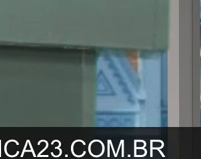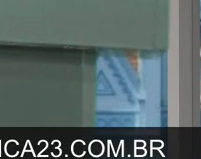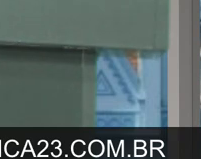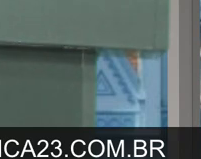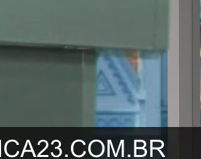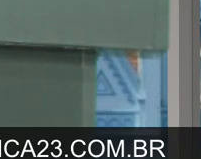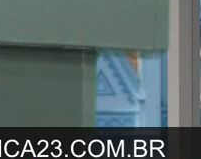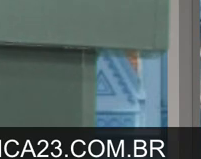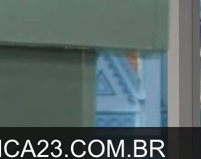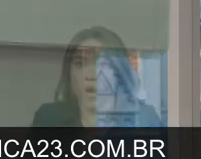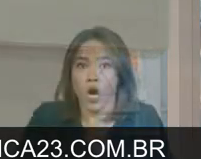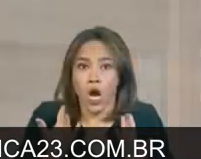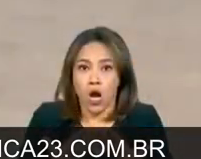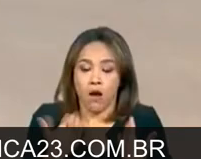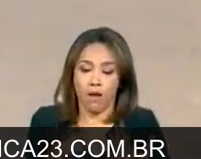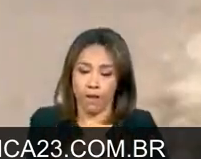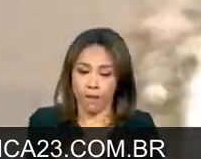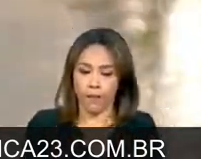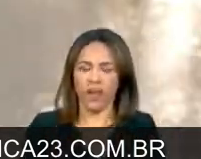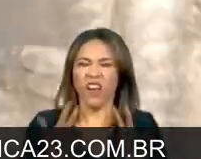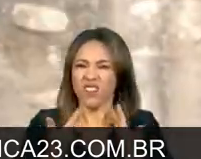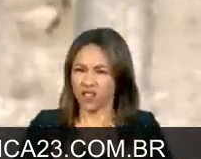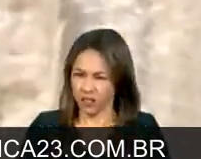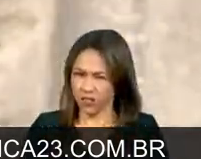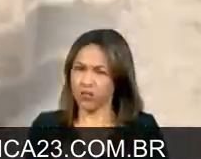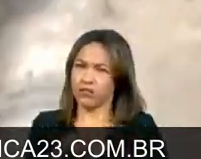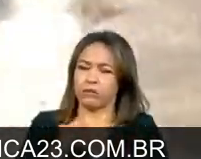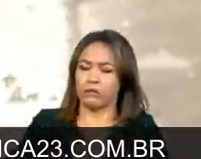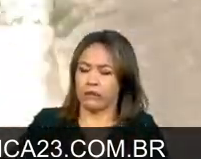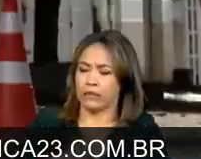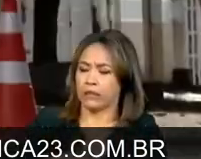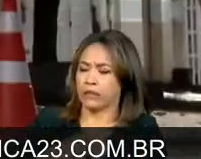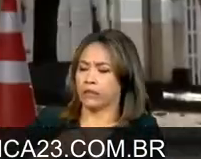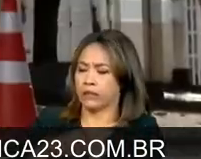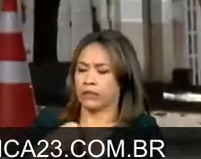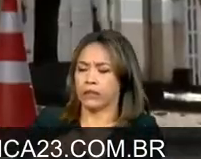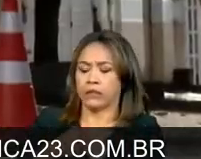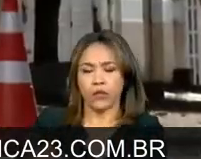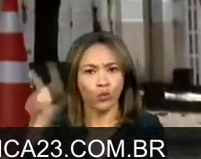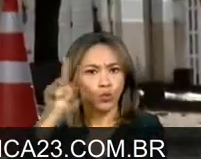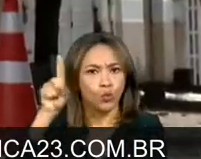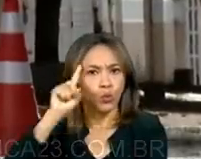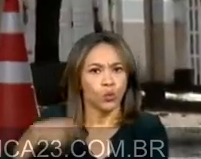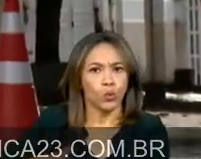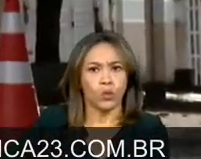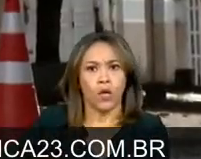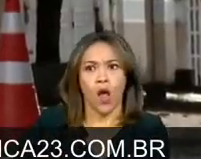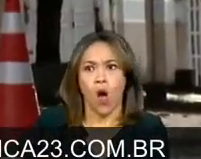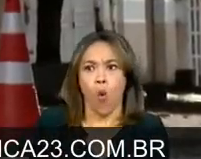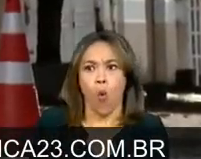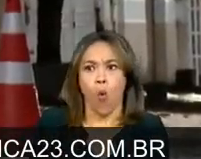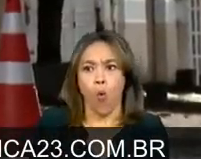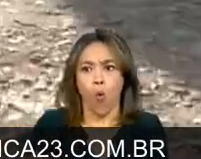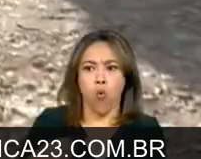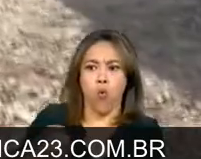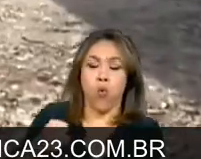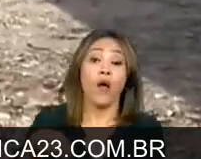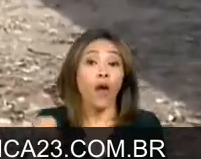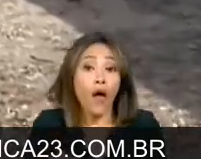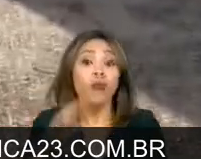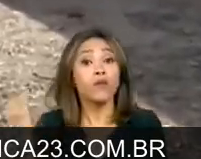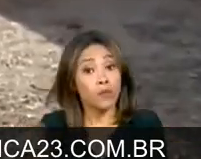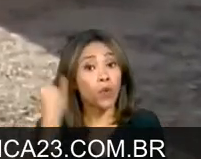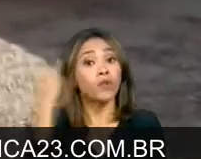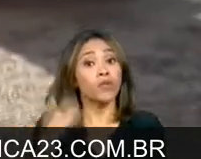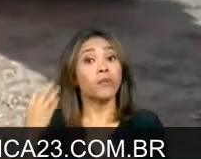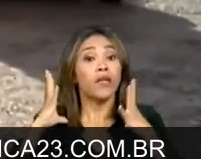em pauta. Vamos ver. Um trabalho cansativo, muitos quilômetros percorridos por dia. É o serviço fundamental de manter as ruas